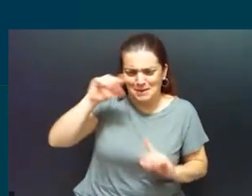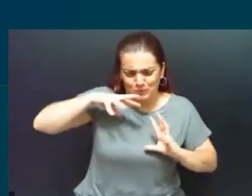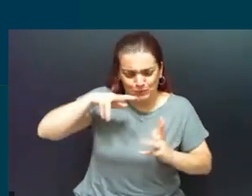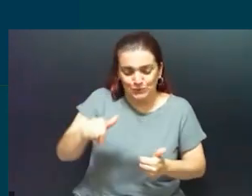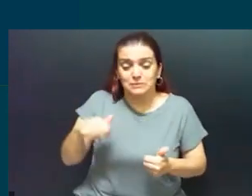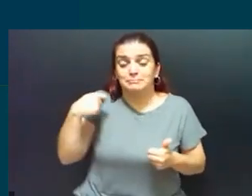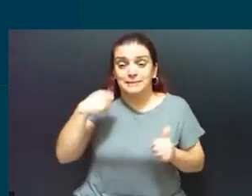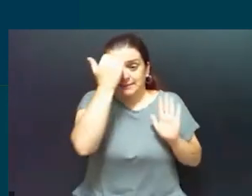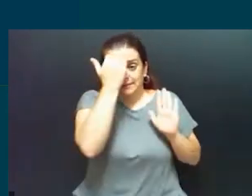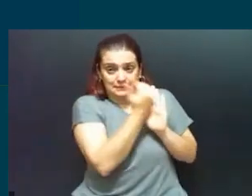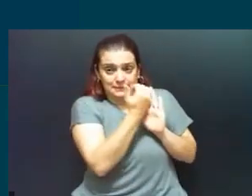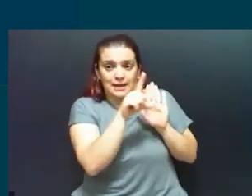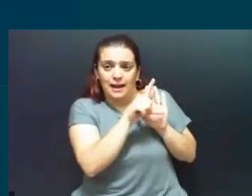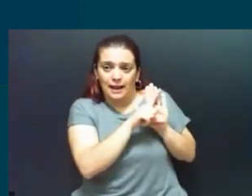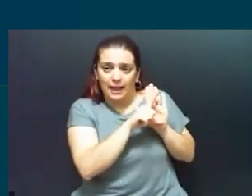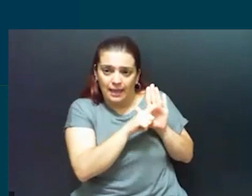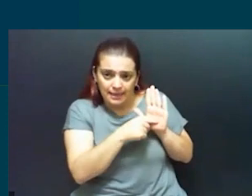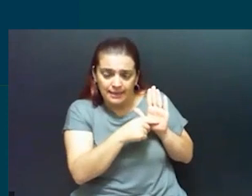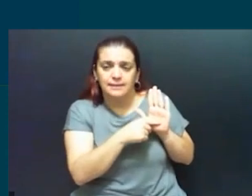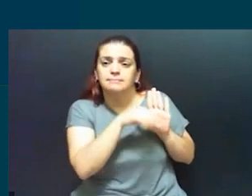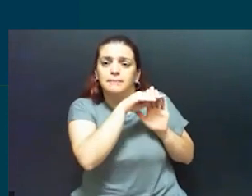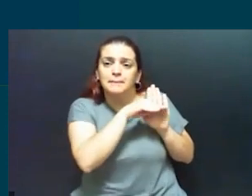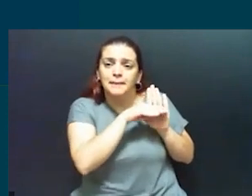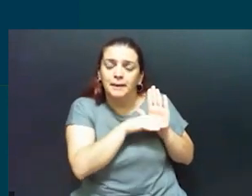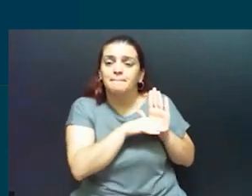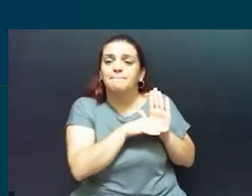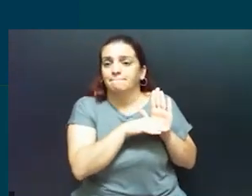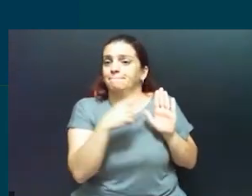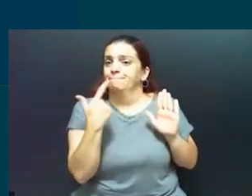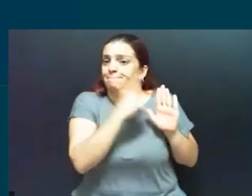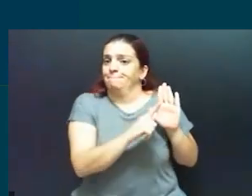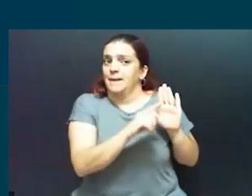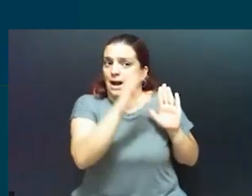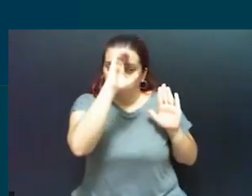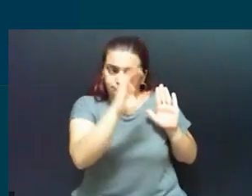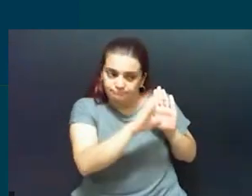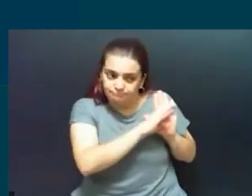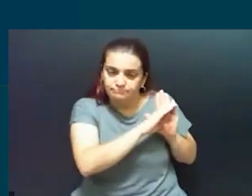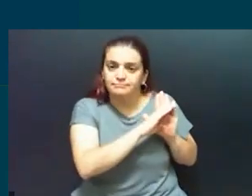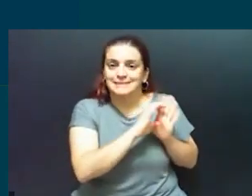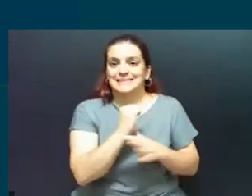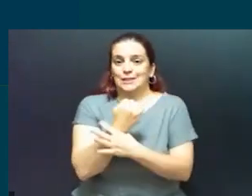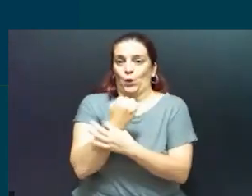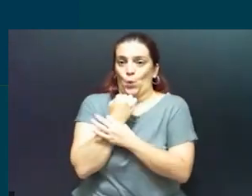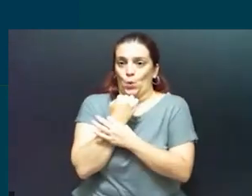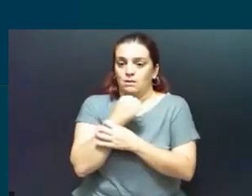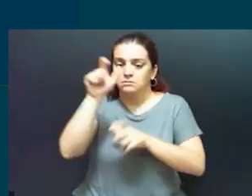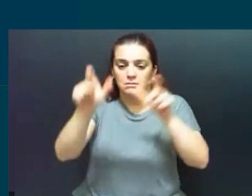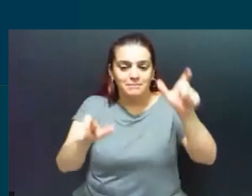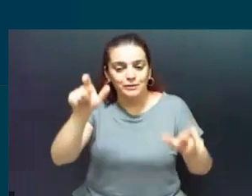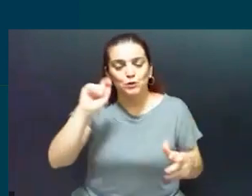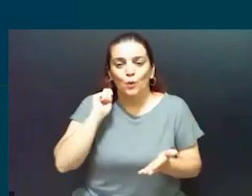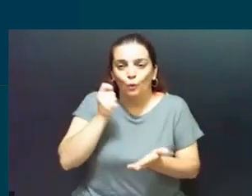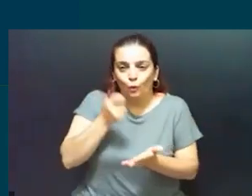legislação e alguma regulação, para que a gente garanta que a segurança dos consumidores e também